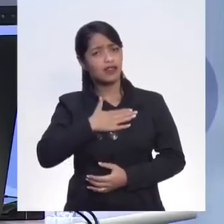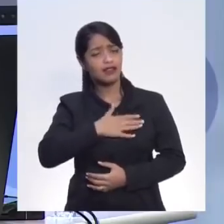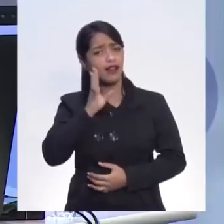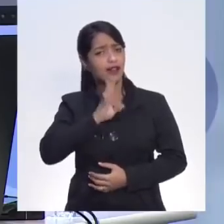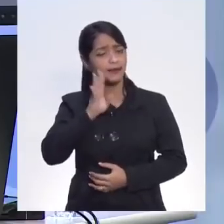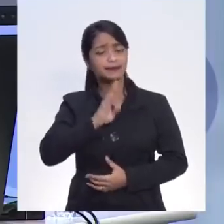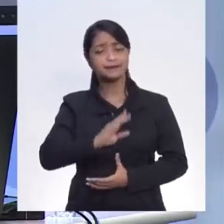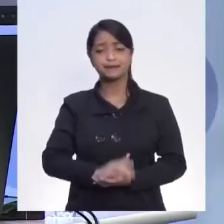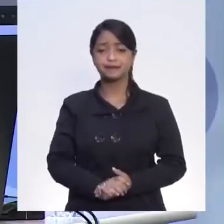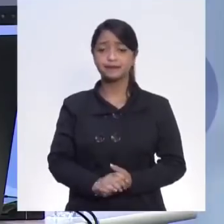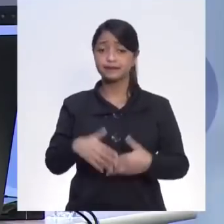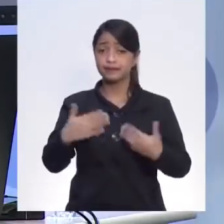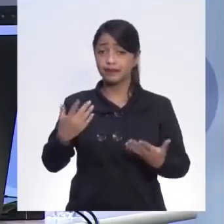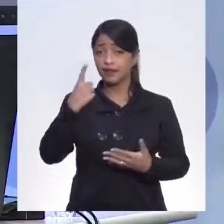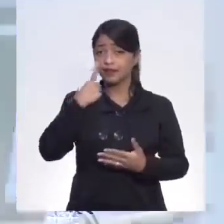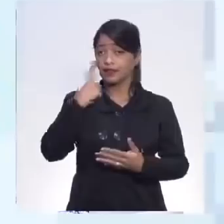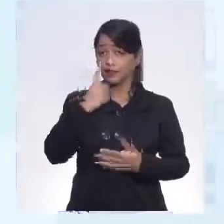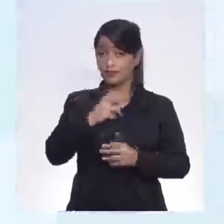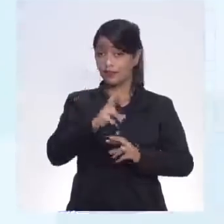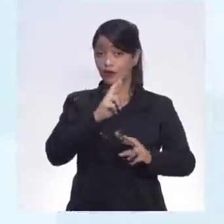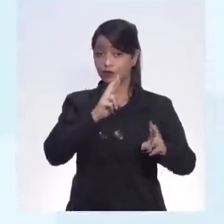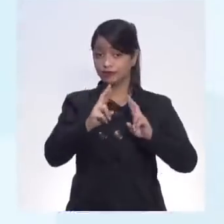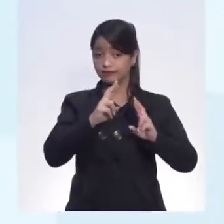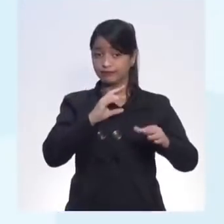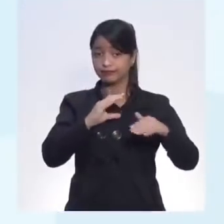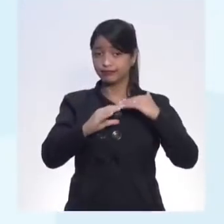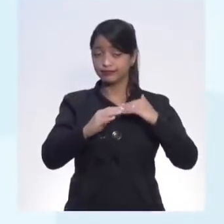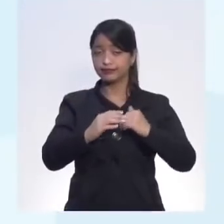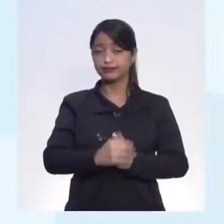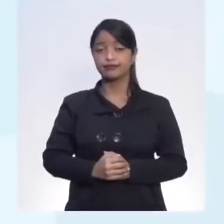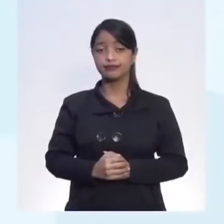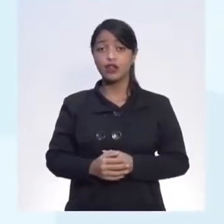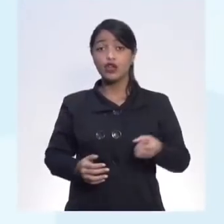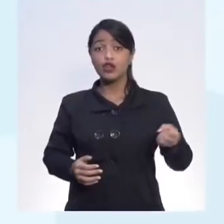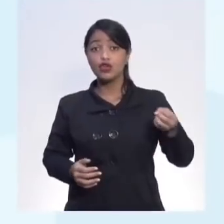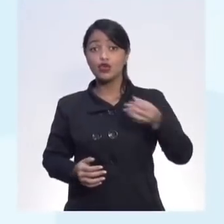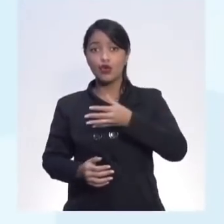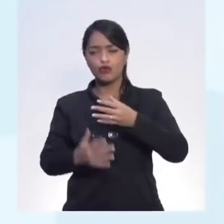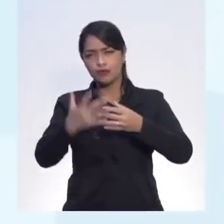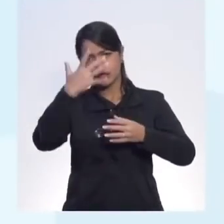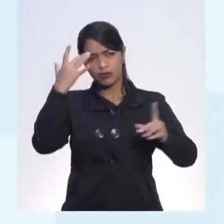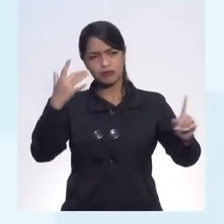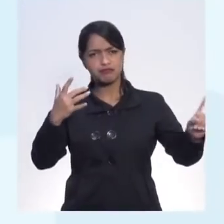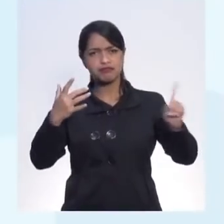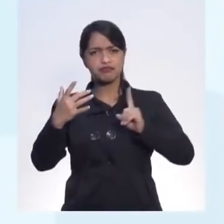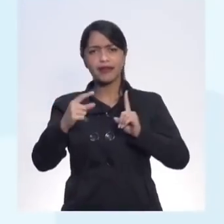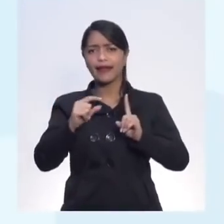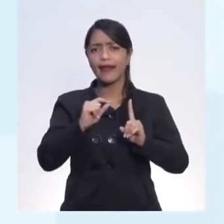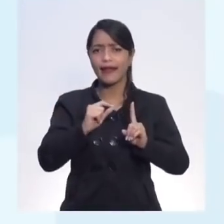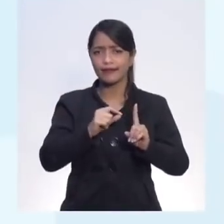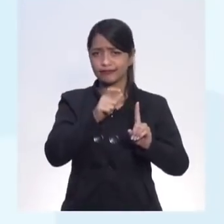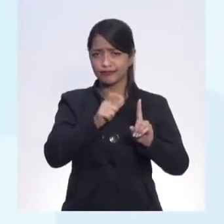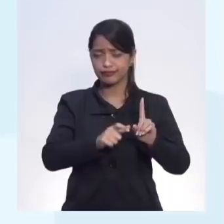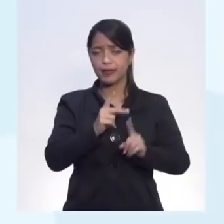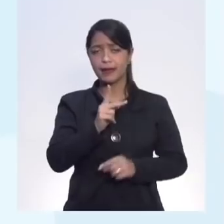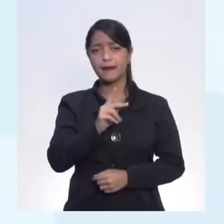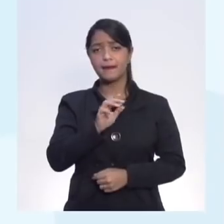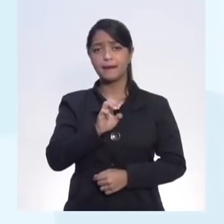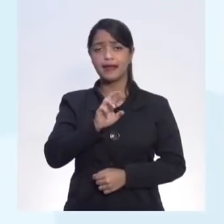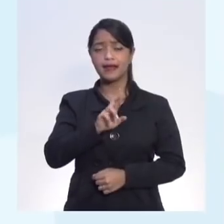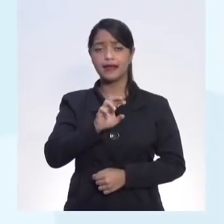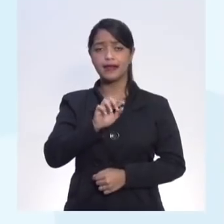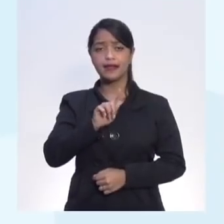vamos lá, verificando as respostas aí. Os personagens que entraram realmente foram os peregrinos, né? Foram 3